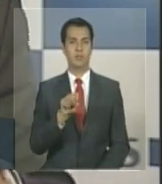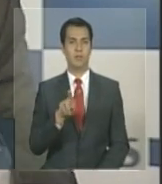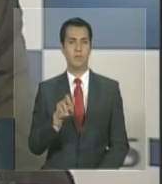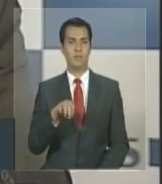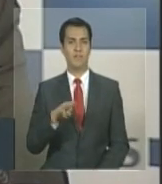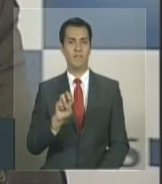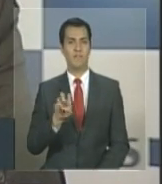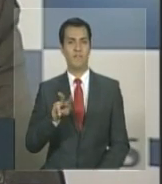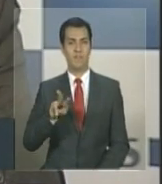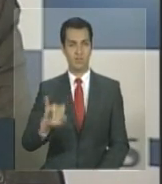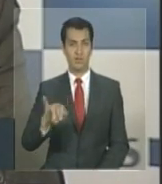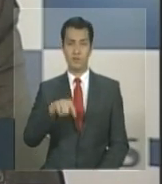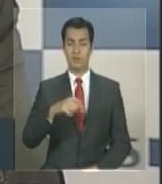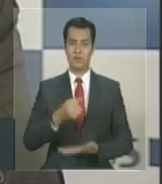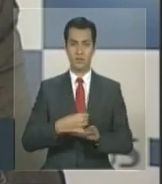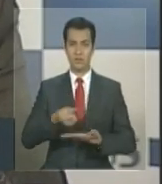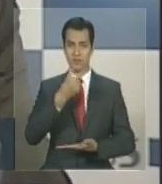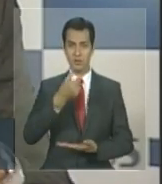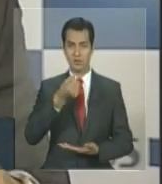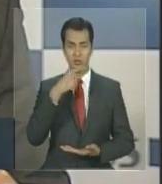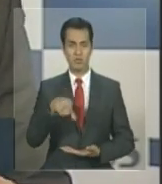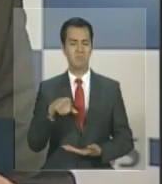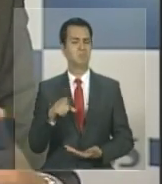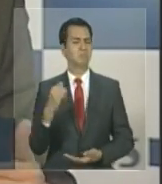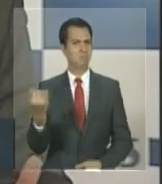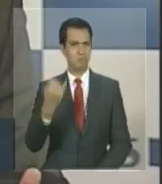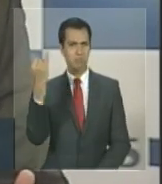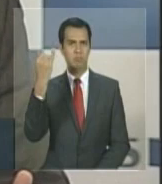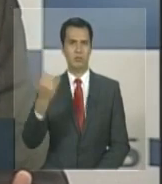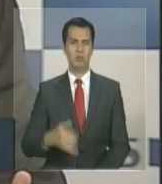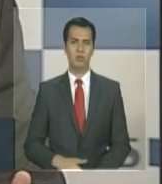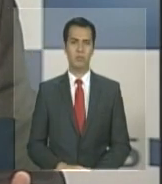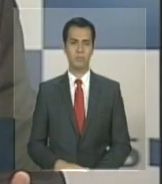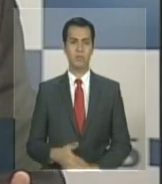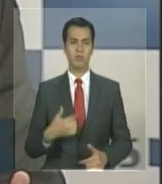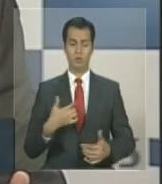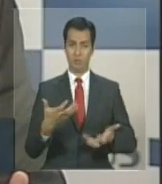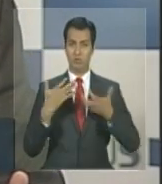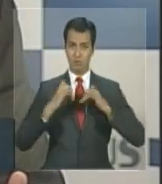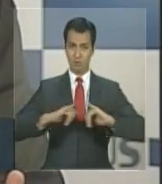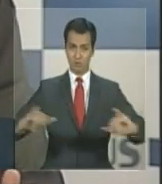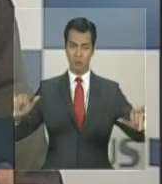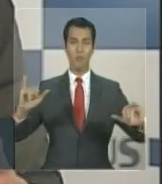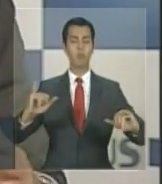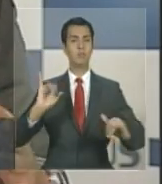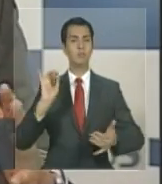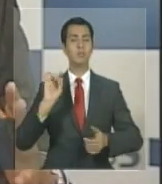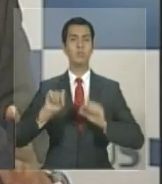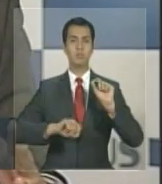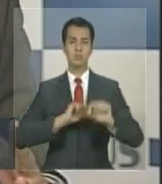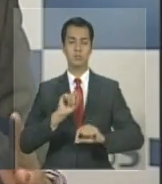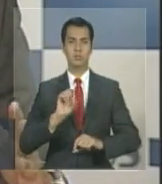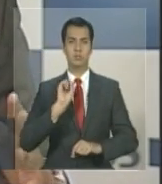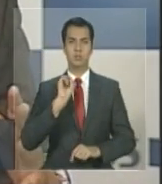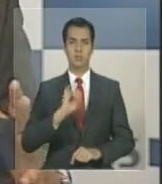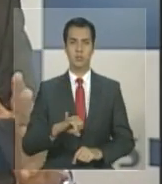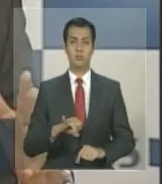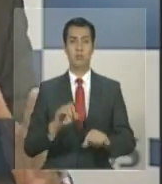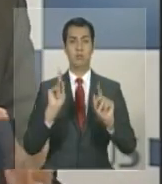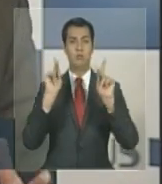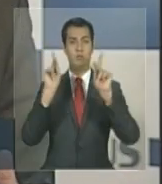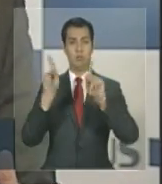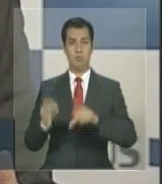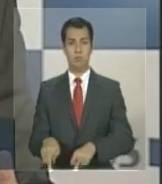que é um antiviral, para essa redução. E eu quero reforçar isso, quer dizer, uma demonstração de que, se a população